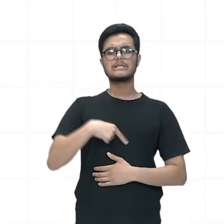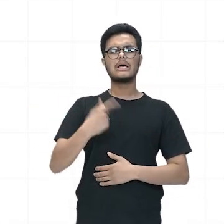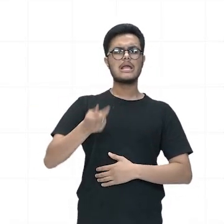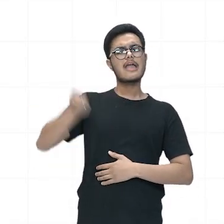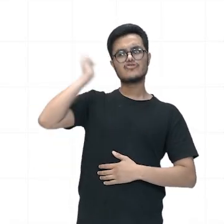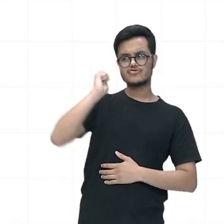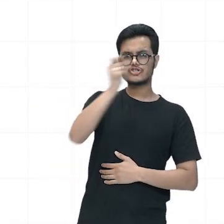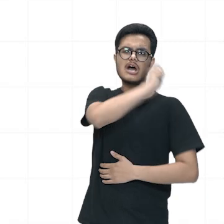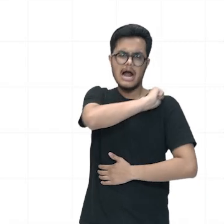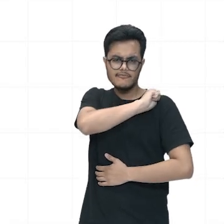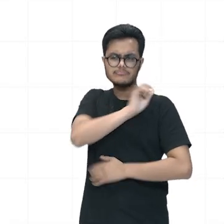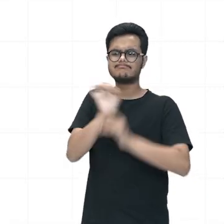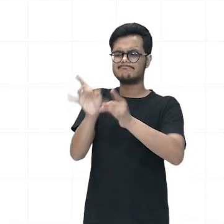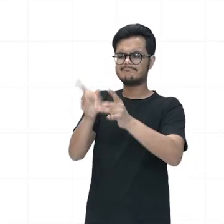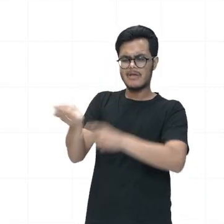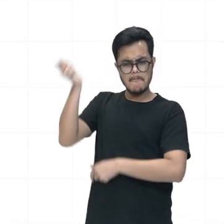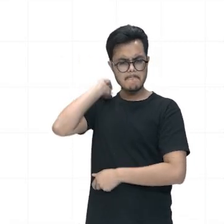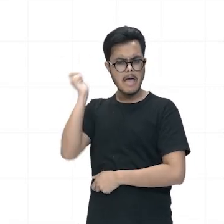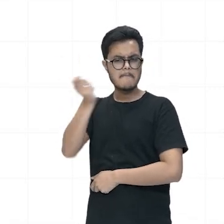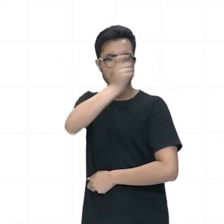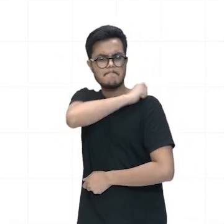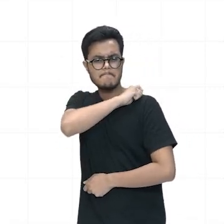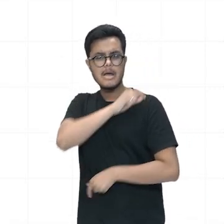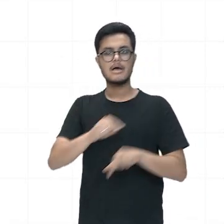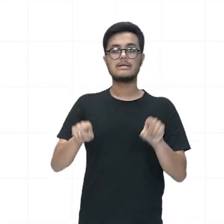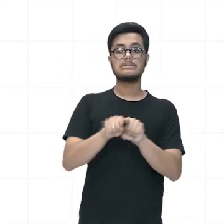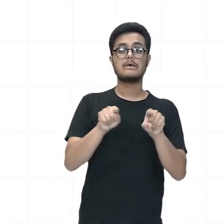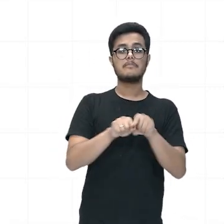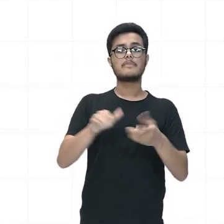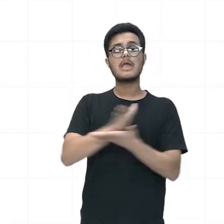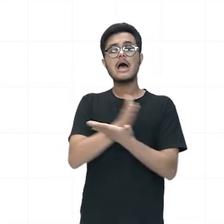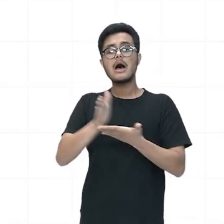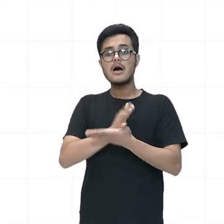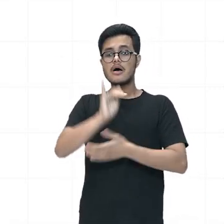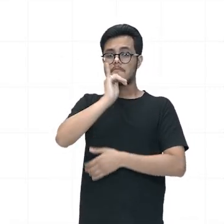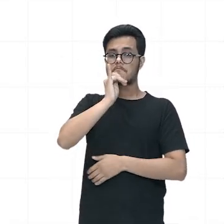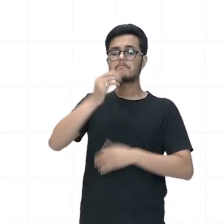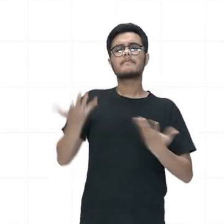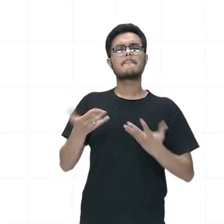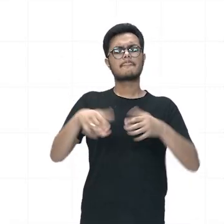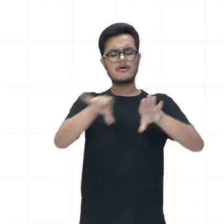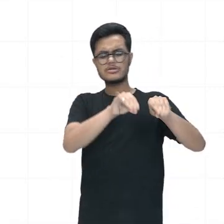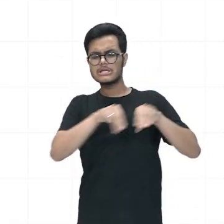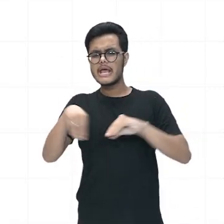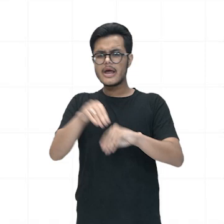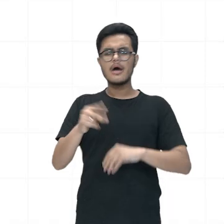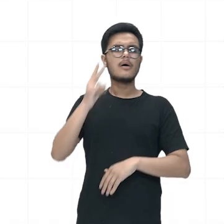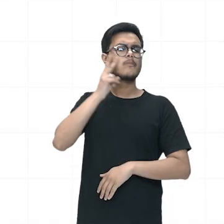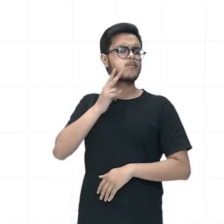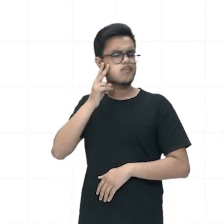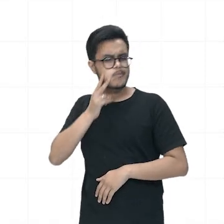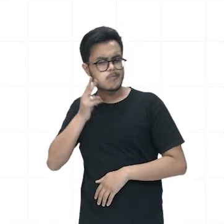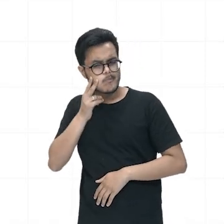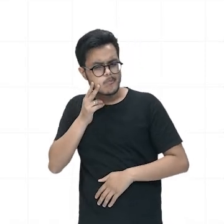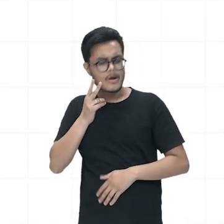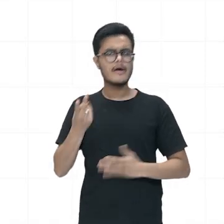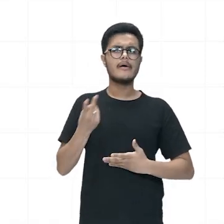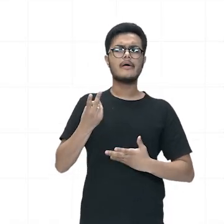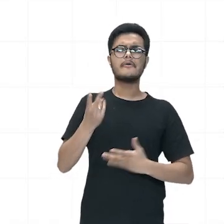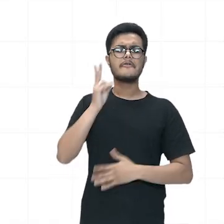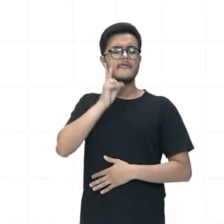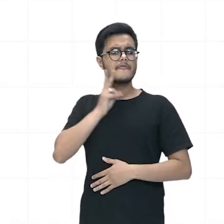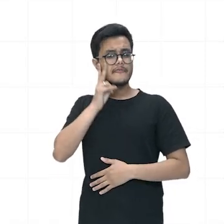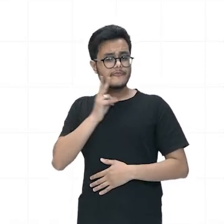Baseava-se então na exploração de escravos e seus recursos subterrâneos. Também trabalhavam a terra, faziam o quê,